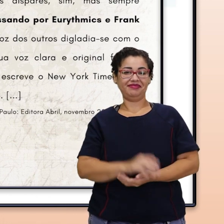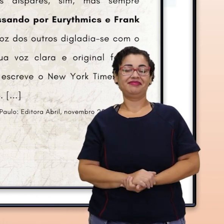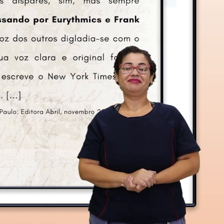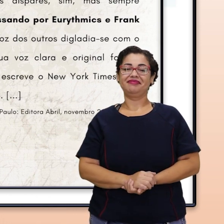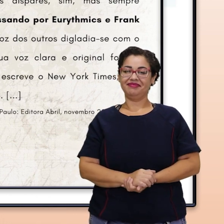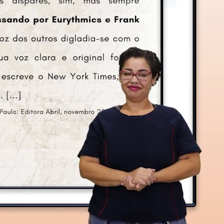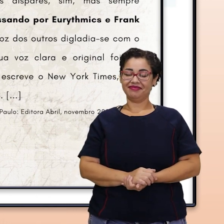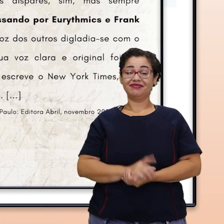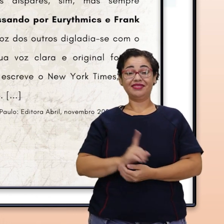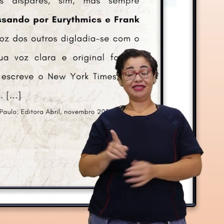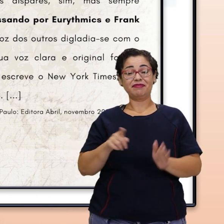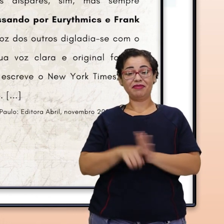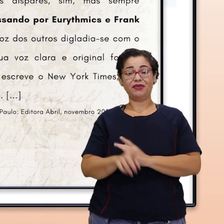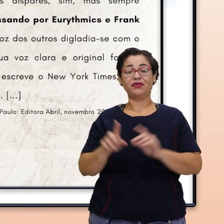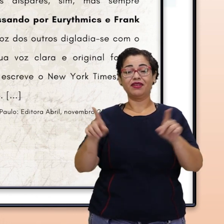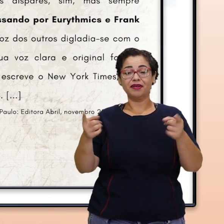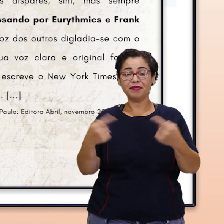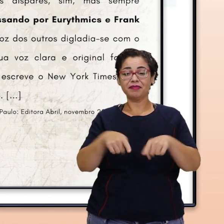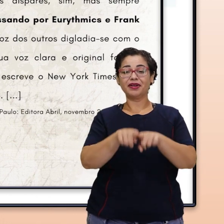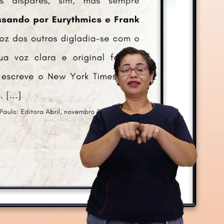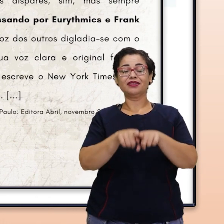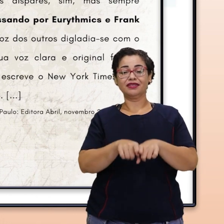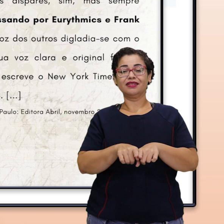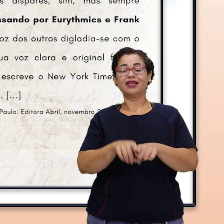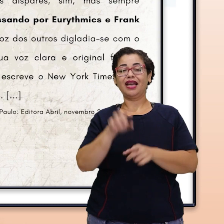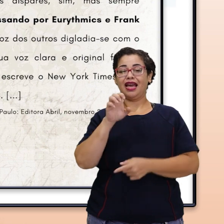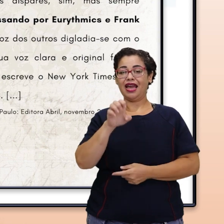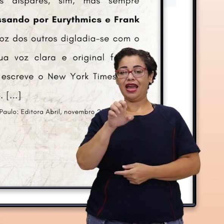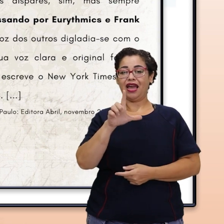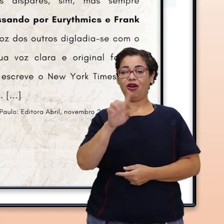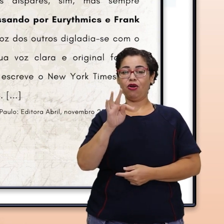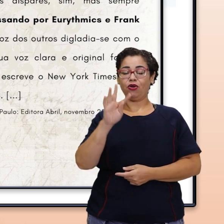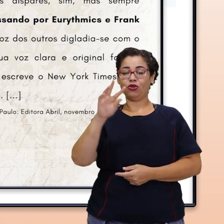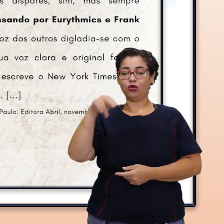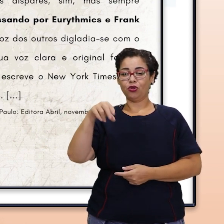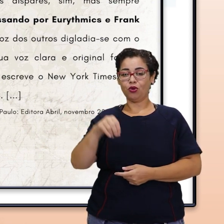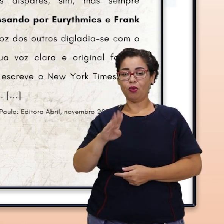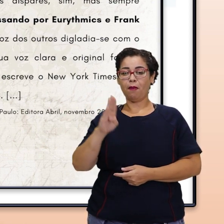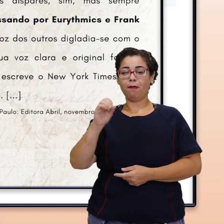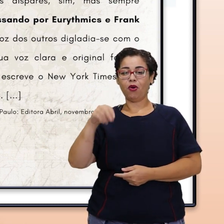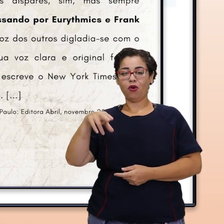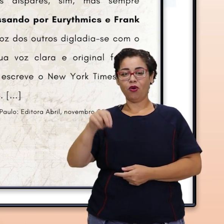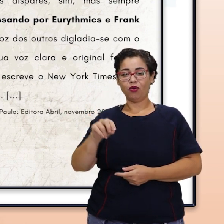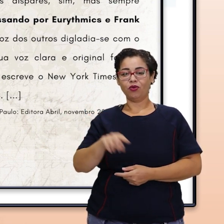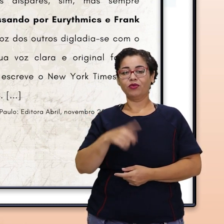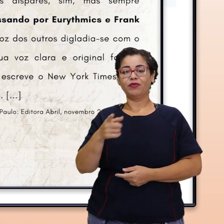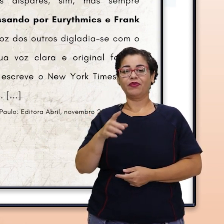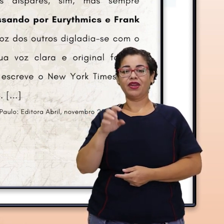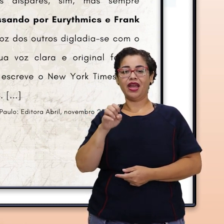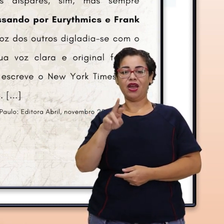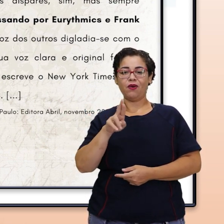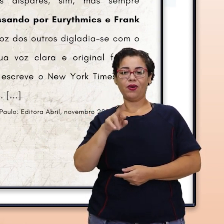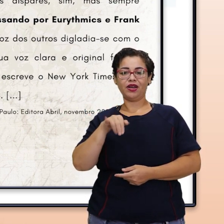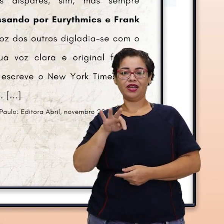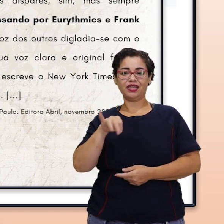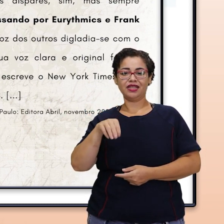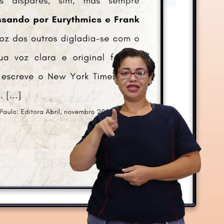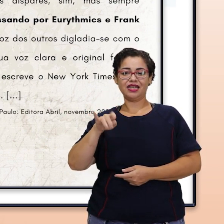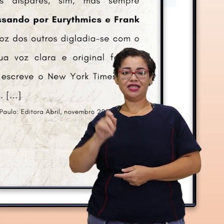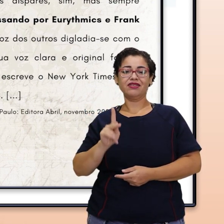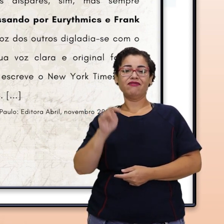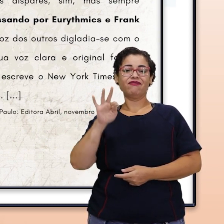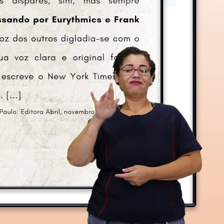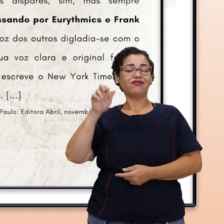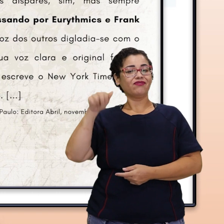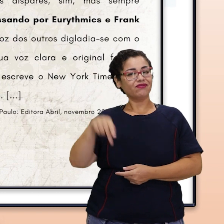trecho apontado na questão é de Elton John a Bono, passando por Eurythmics e Frank